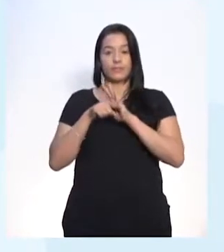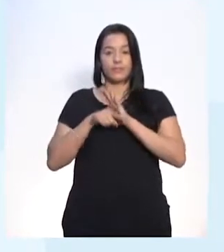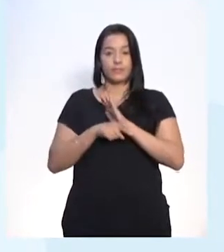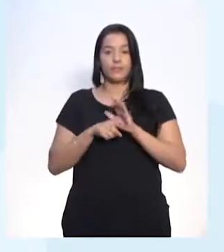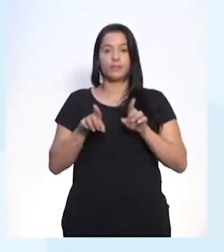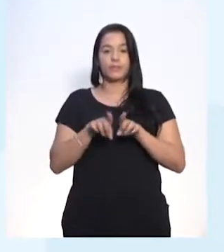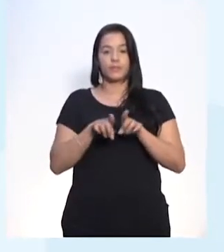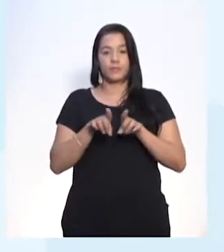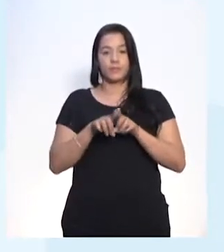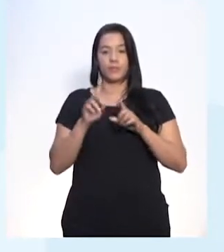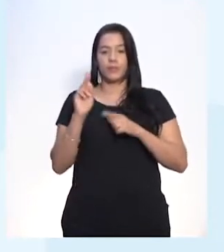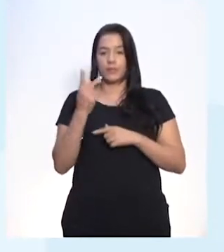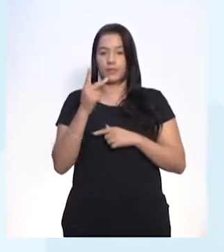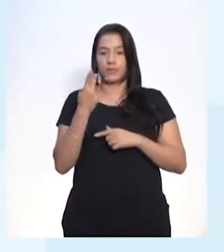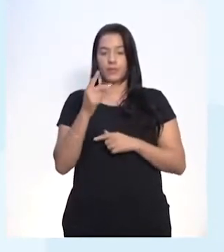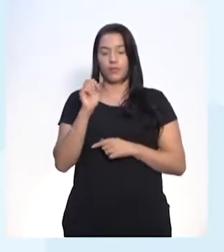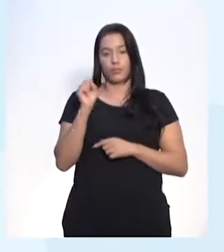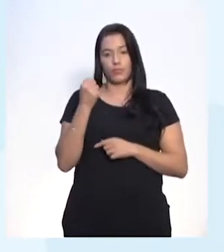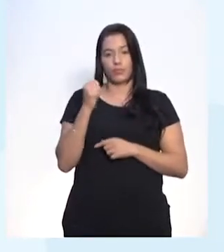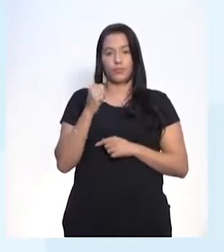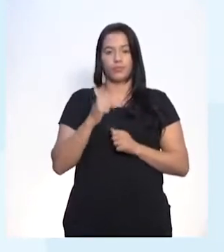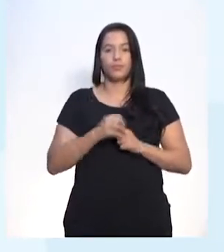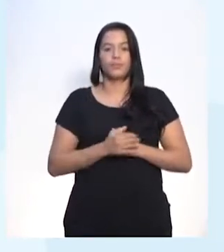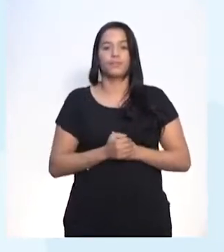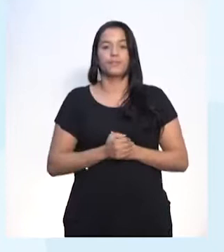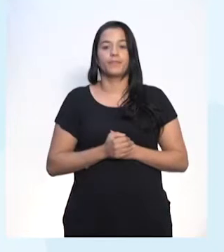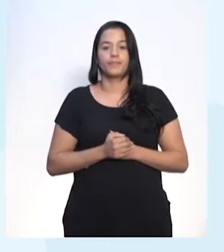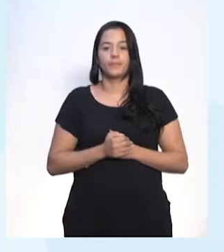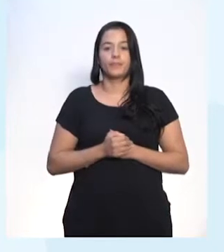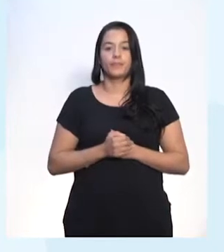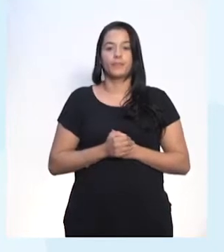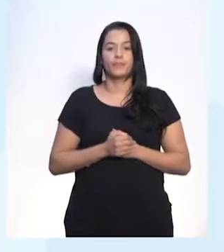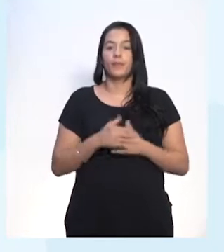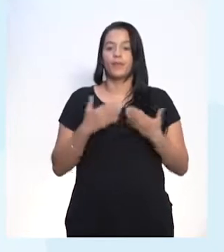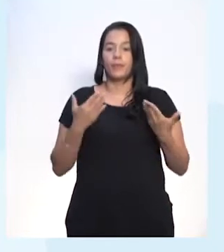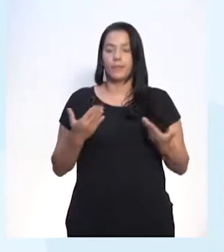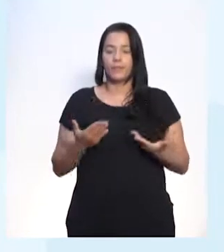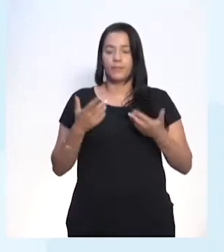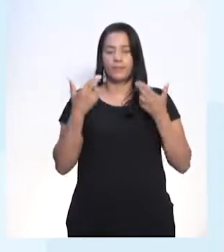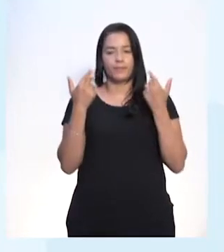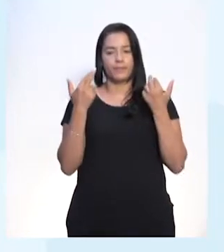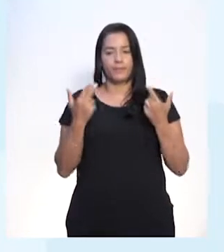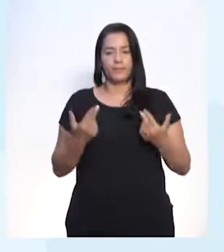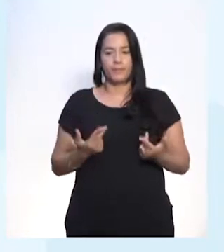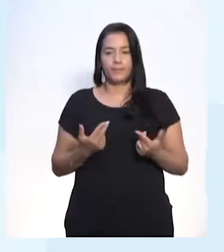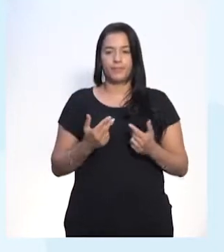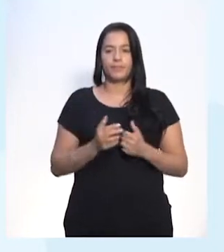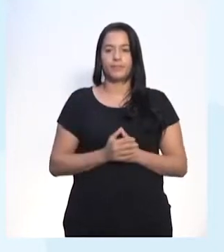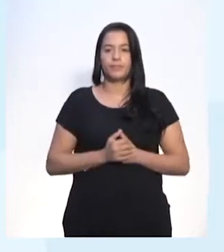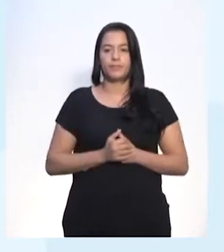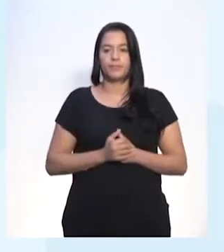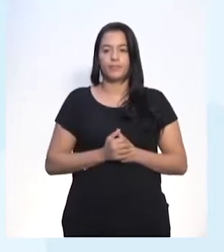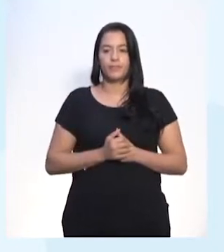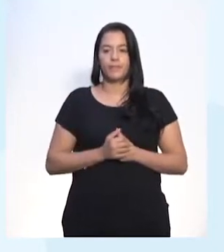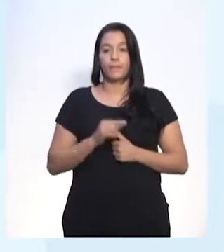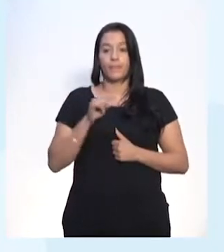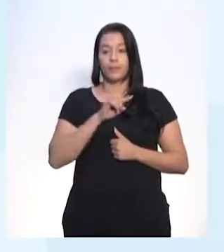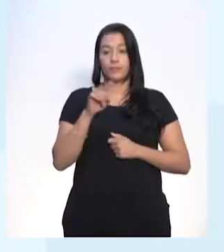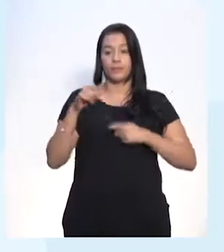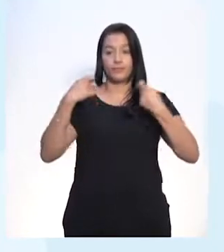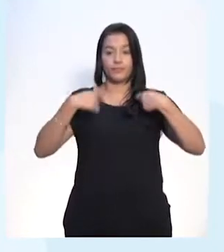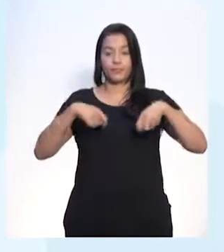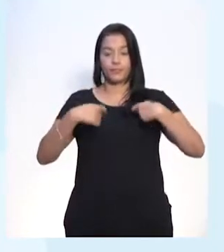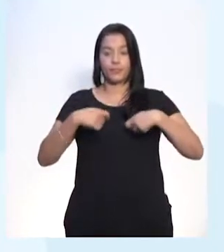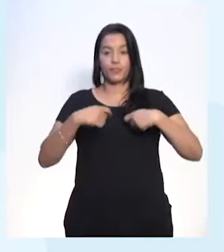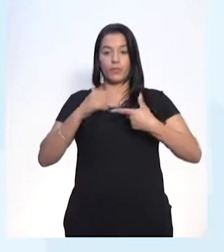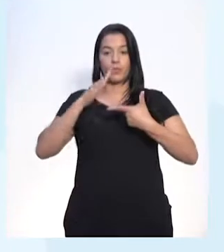que vale 8. Então, eu vou seguir a mesma relação. Eu vou pegar o